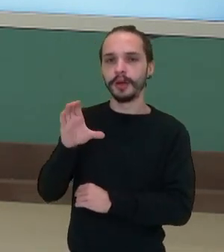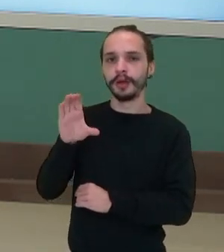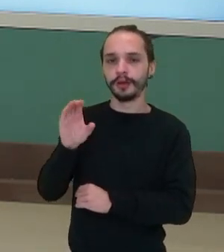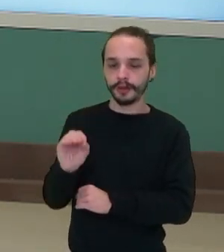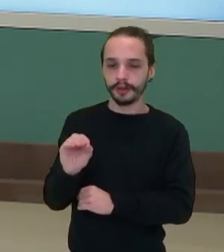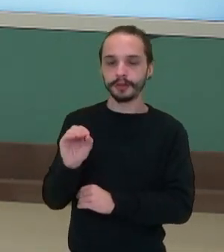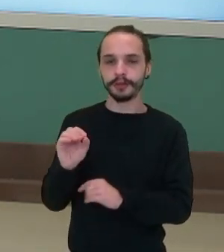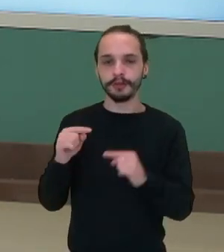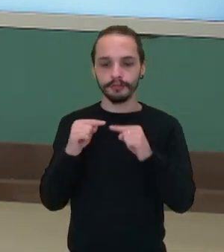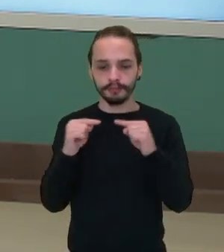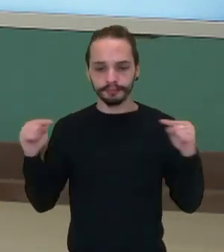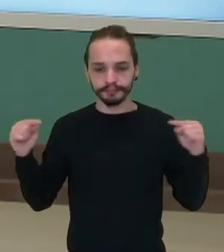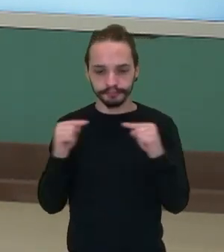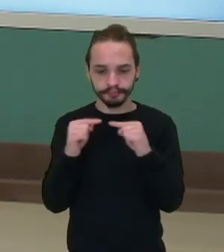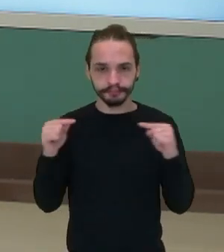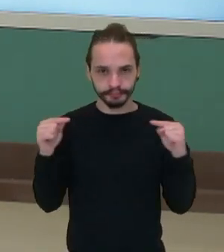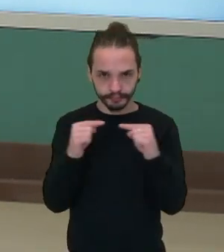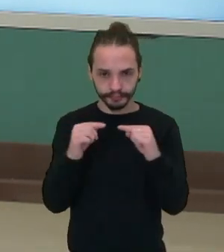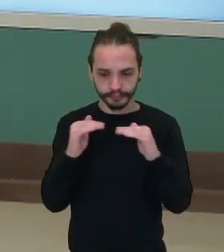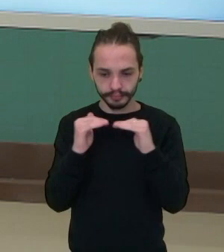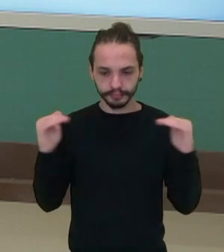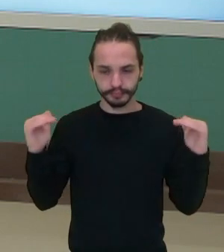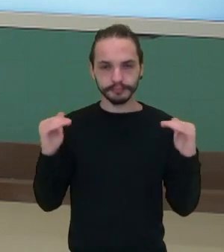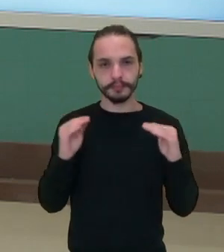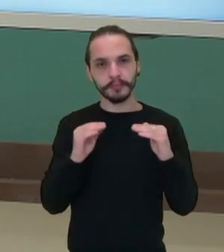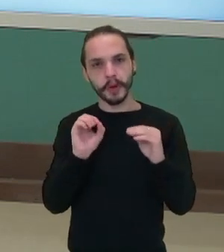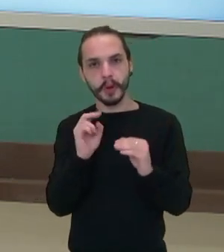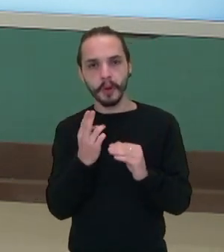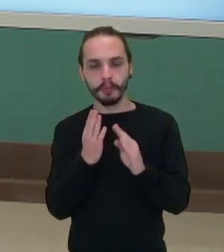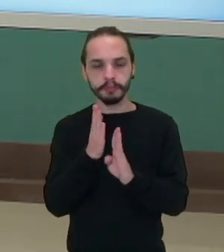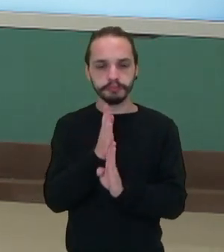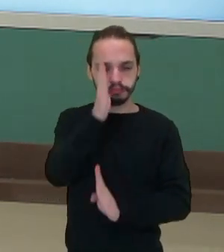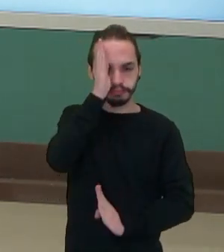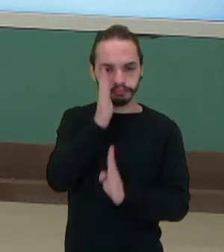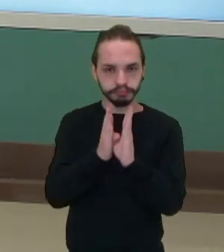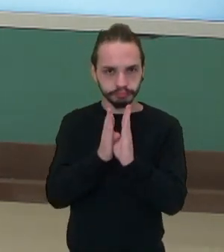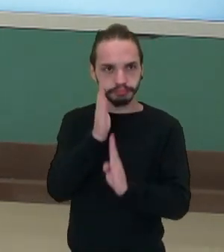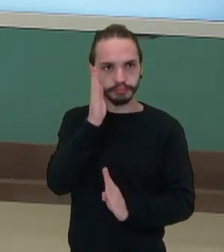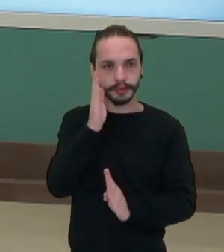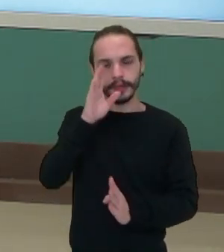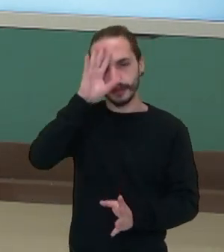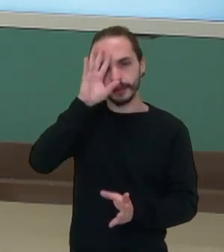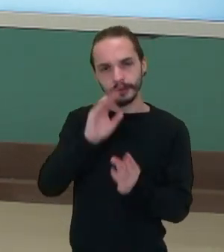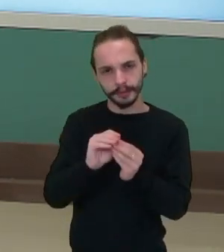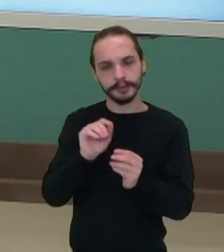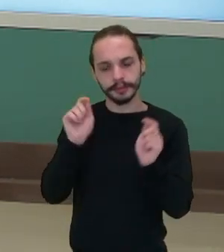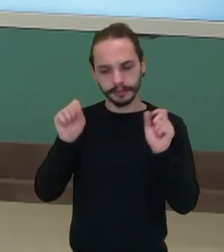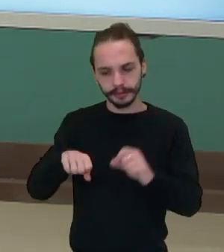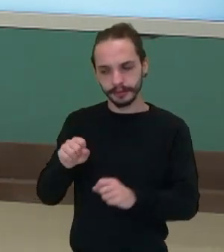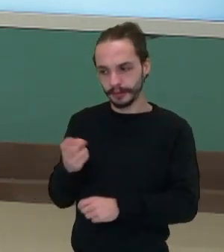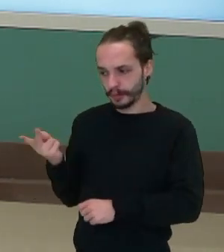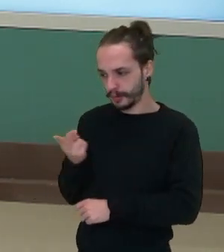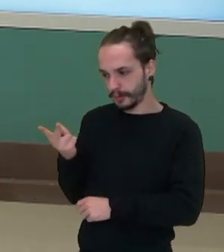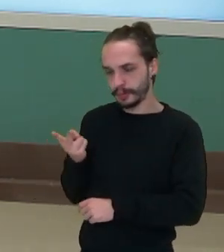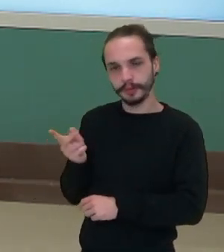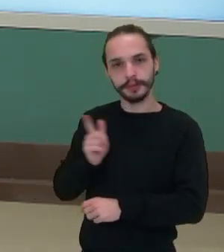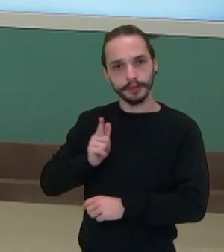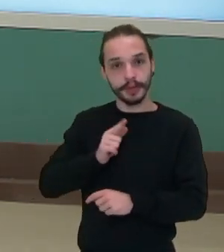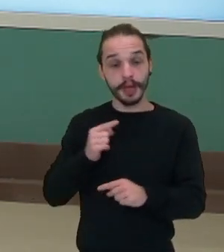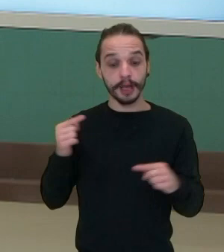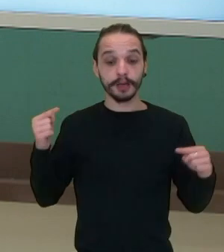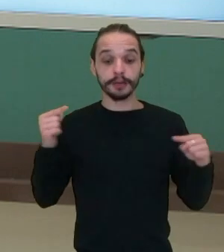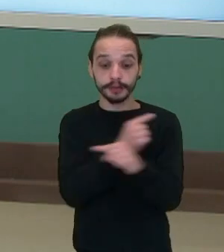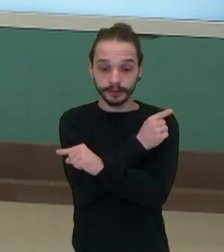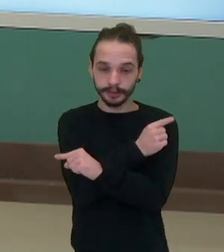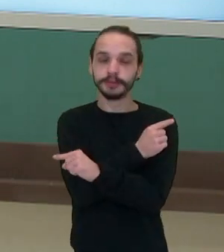do sentido, certo? Então essa que é a jogada. E assim, a gente consegue perceber que eles têm sentidos opostos,